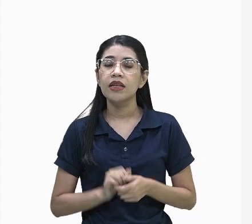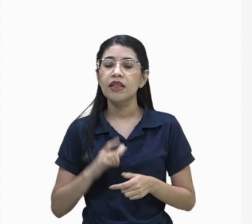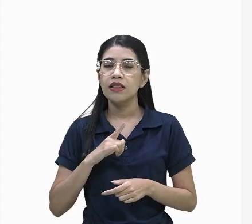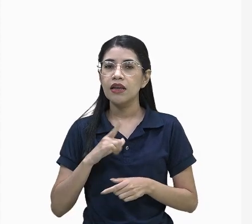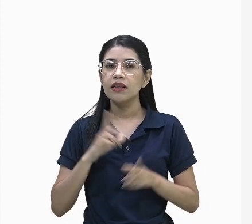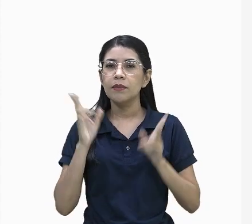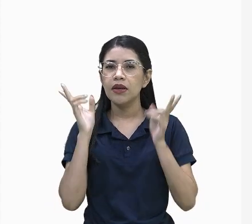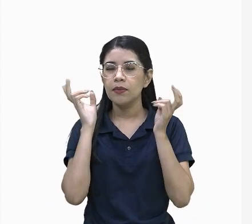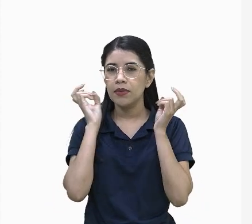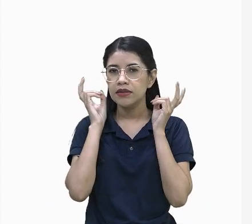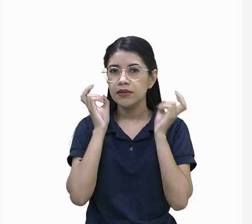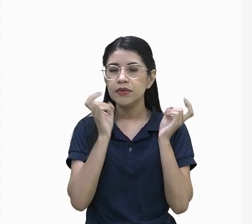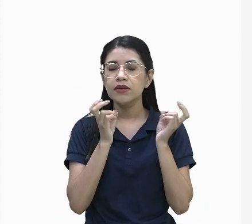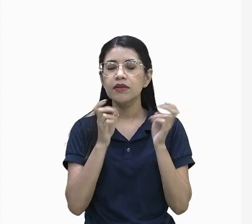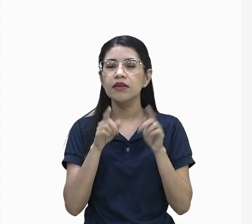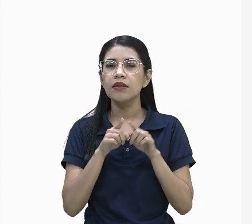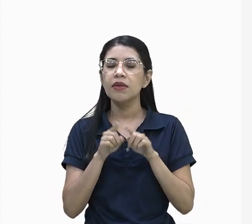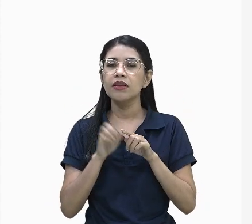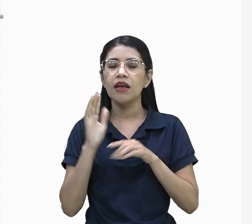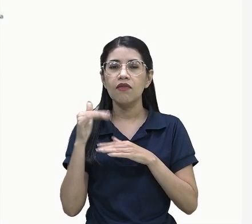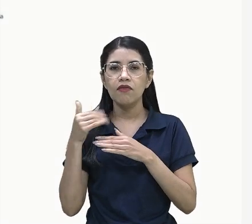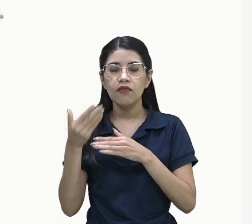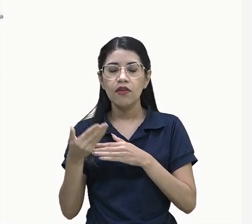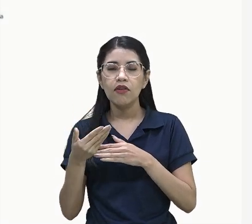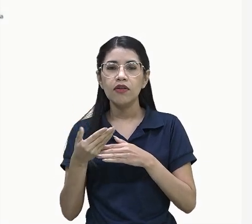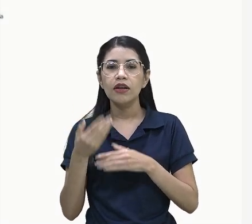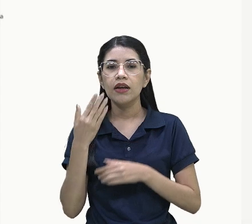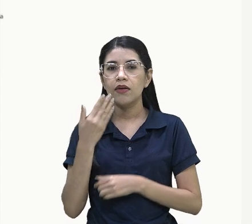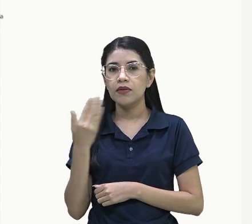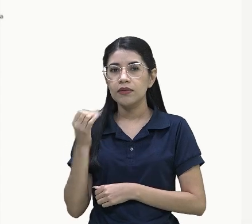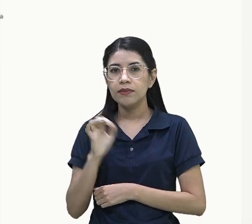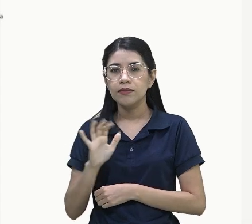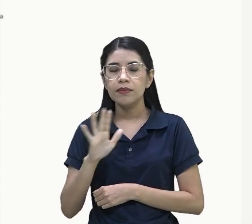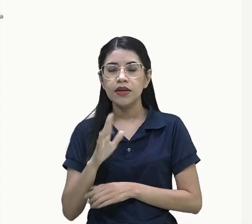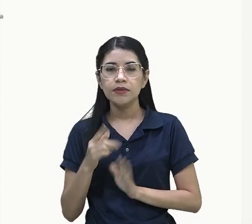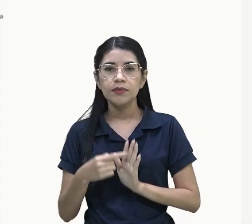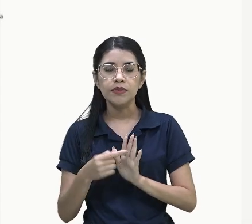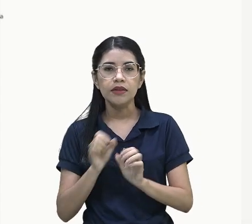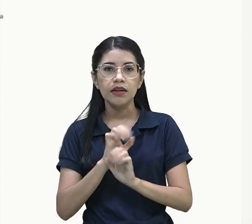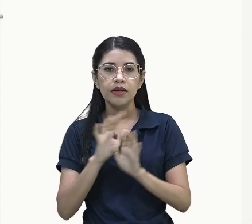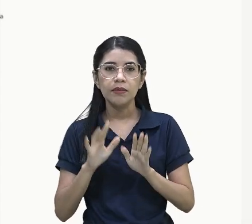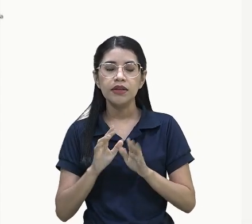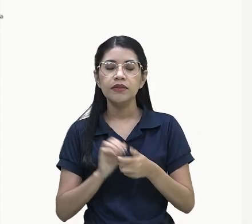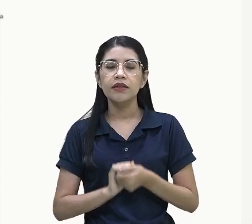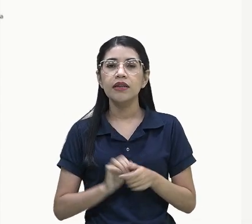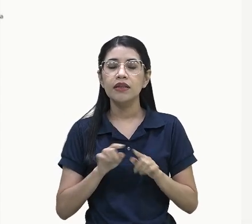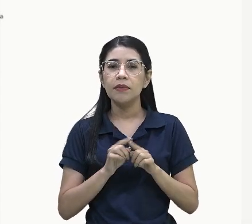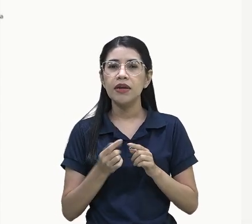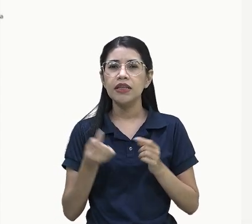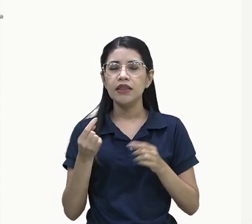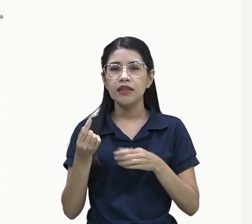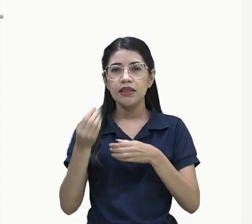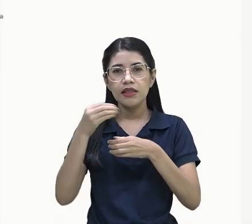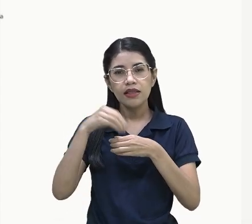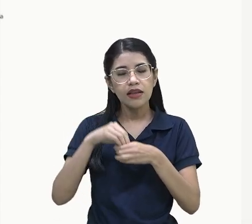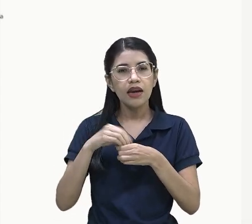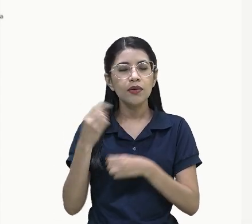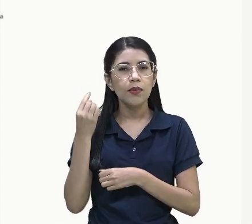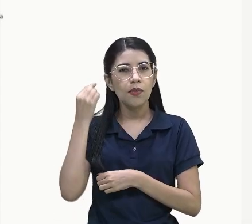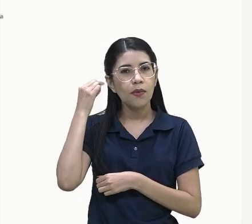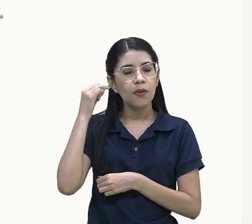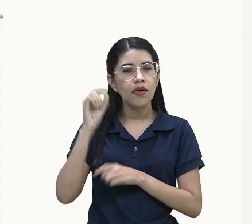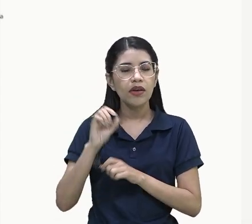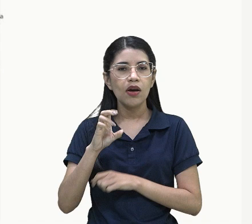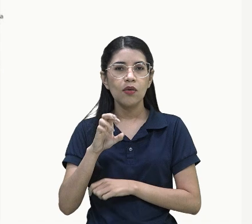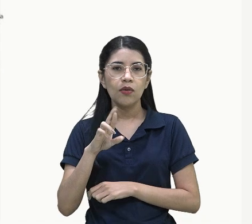recepção do som, que vai passar pelo canal externo, pela parte mediana, até chegar aqui na parte mais interior, né, que é chamada de